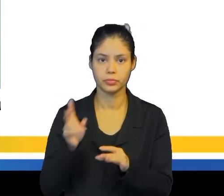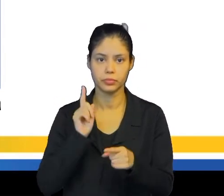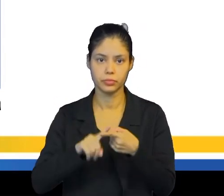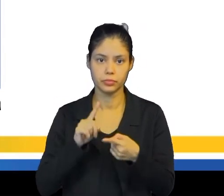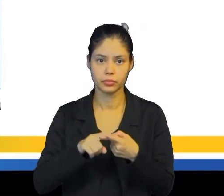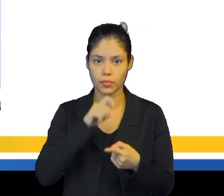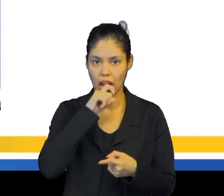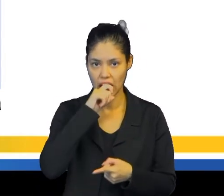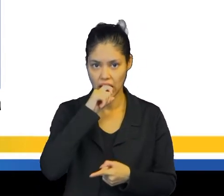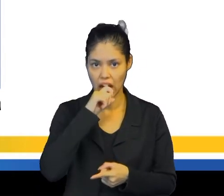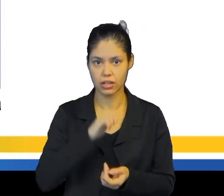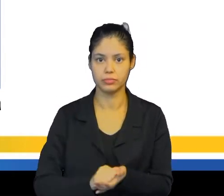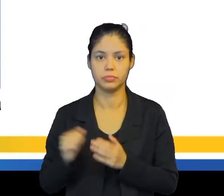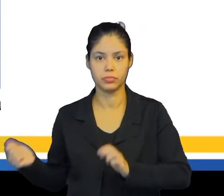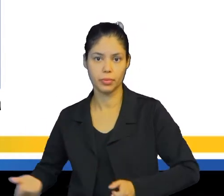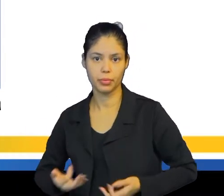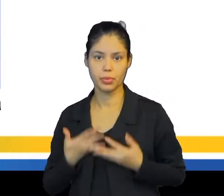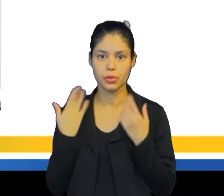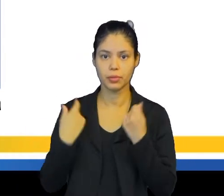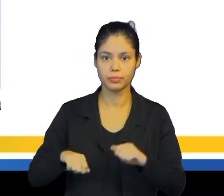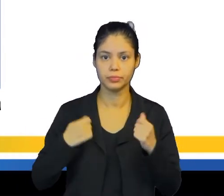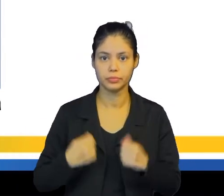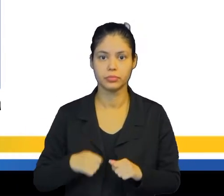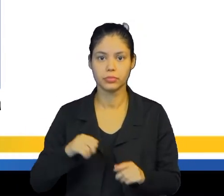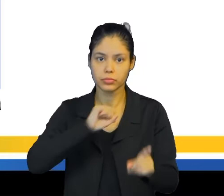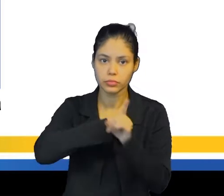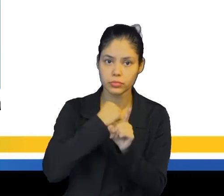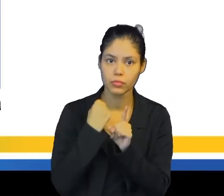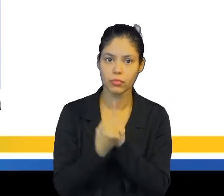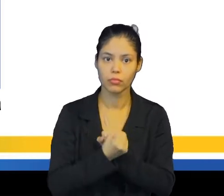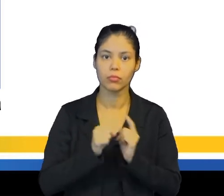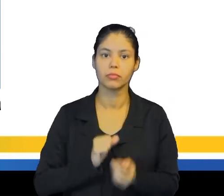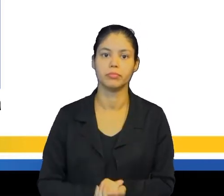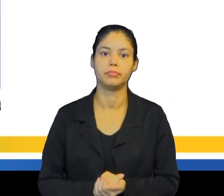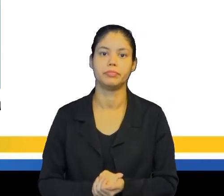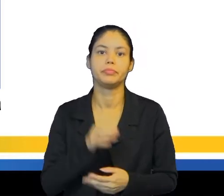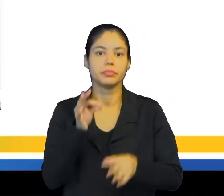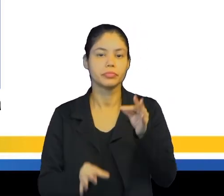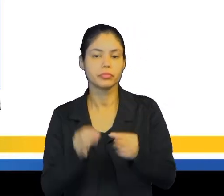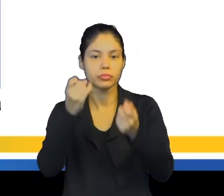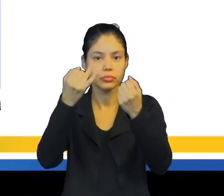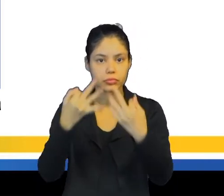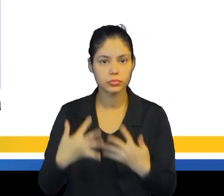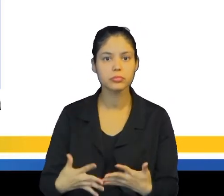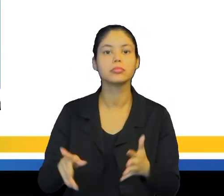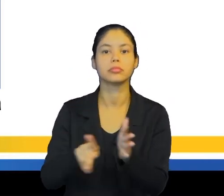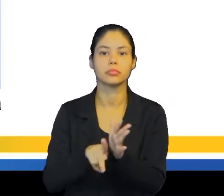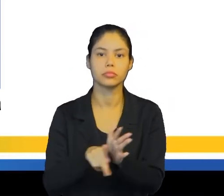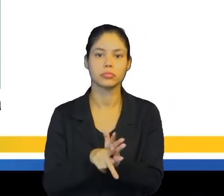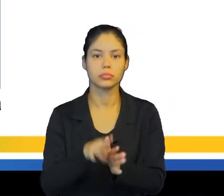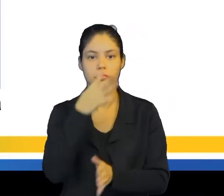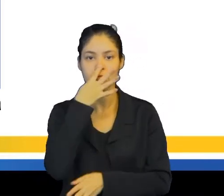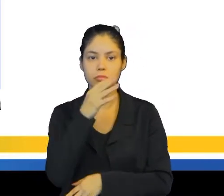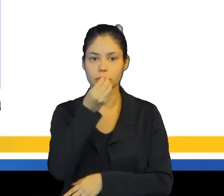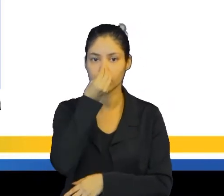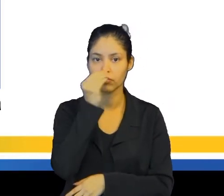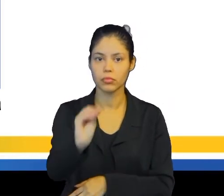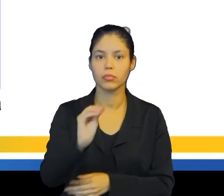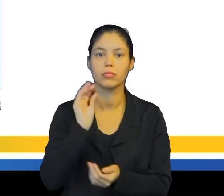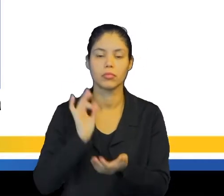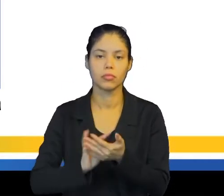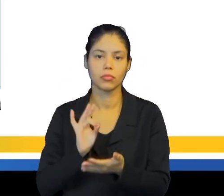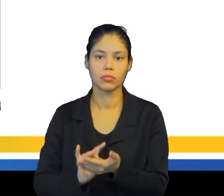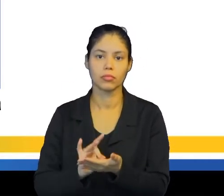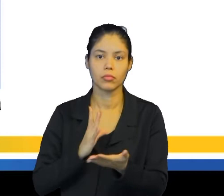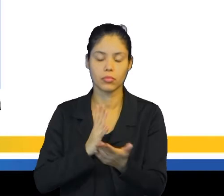inveja cabula as virtudes mais necessárias da humanidade. Com essa justificativa, desprezamos a verdadeira